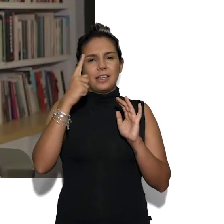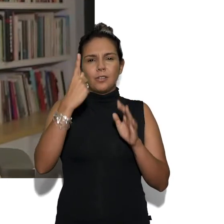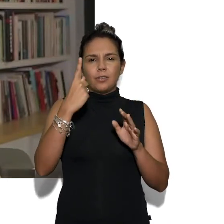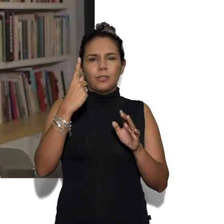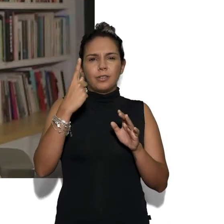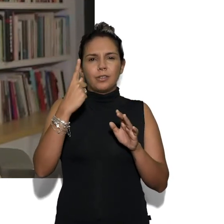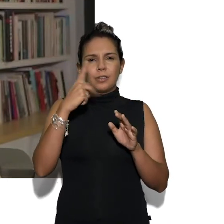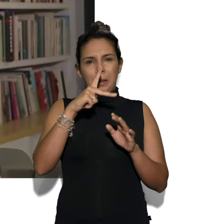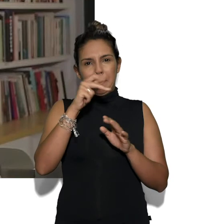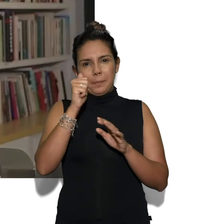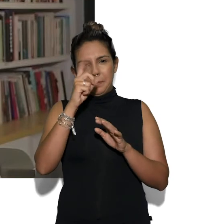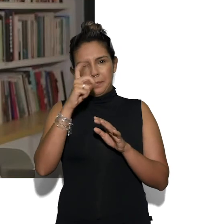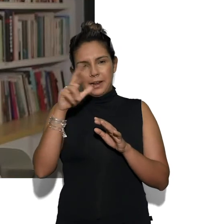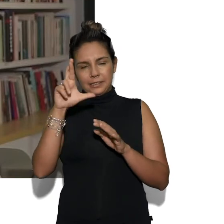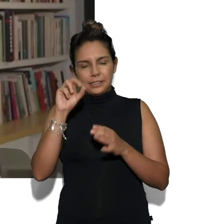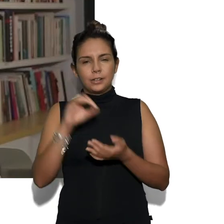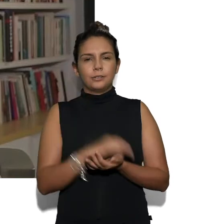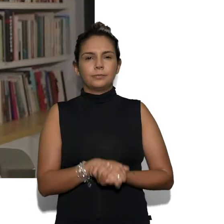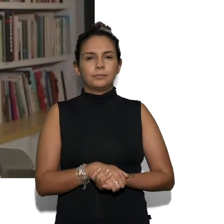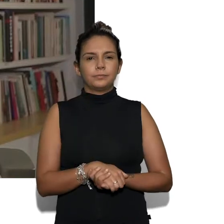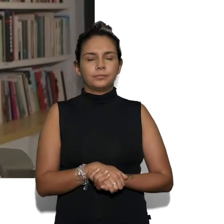uma despadronização, se quisermos,